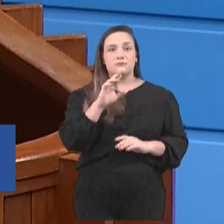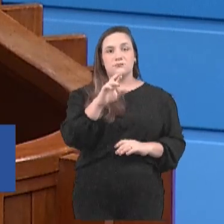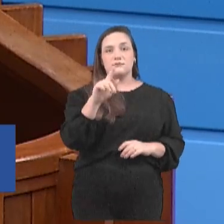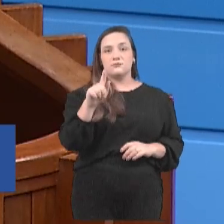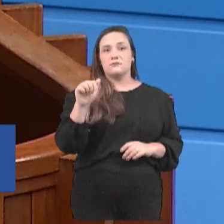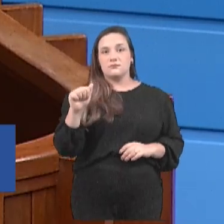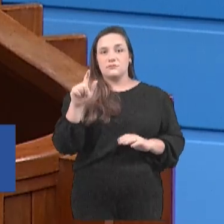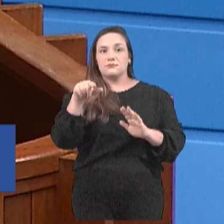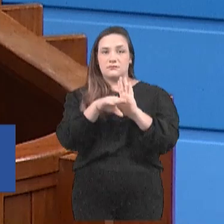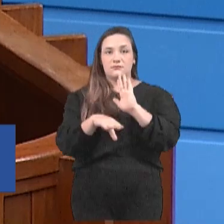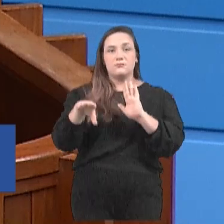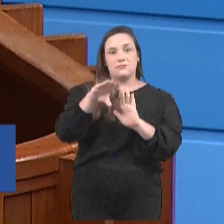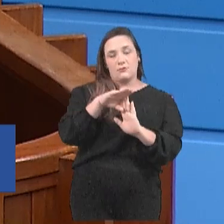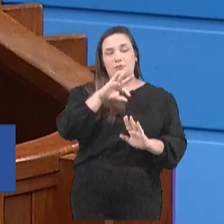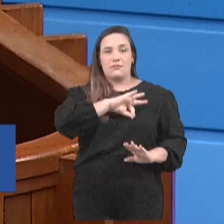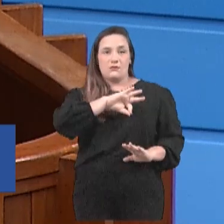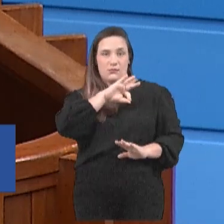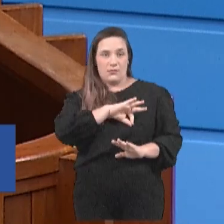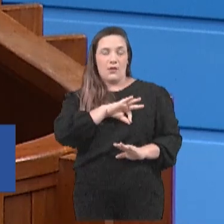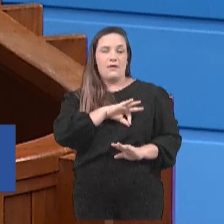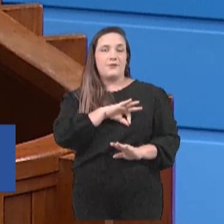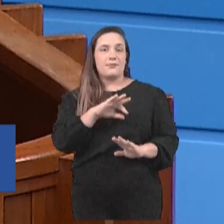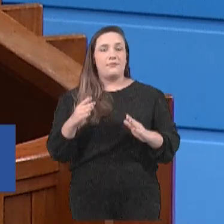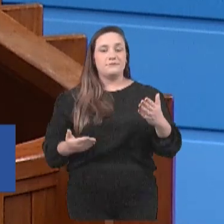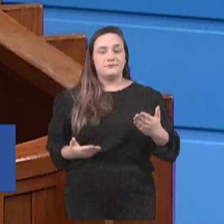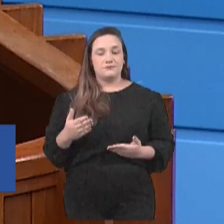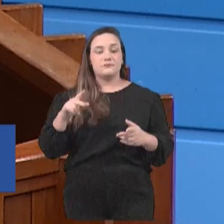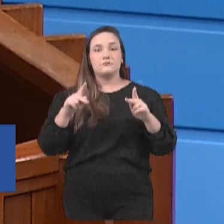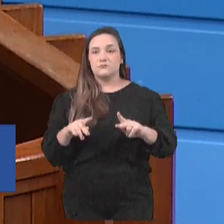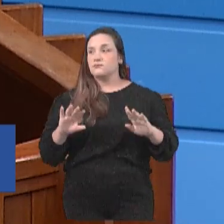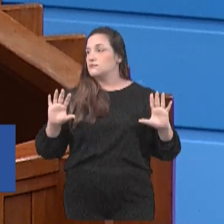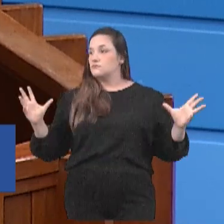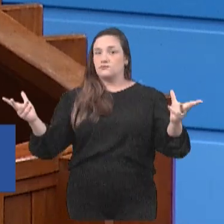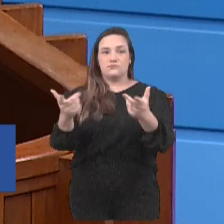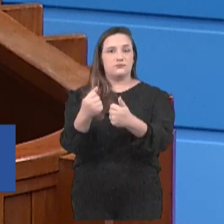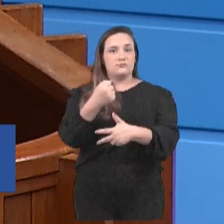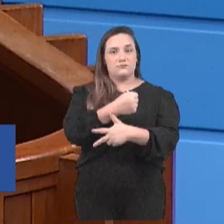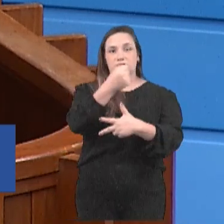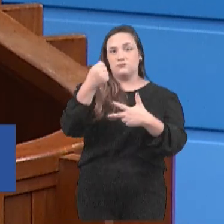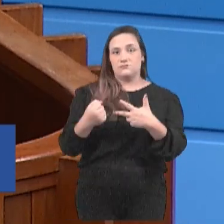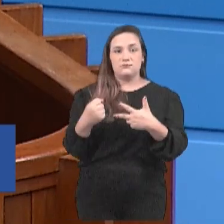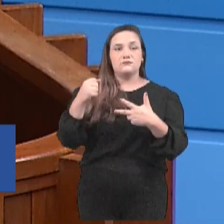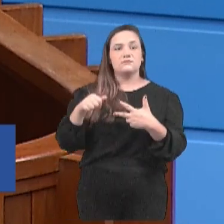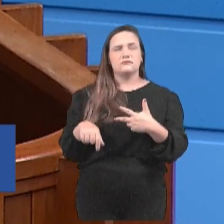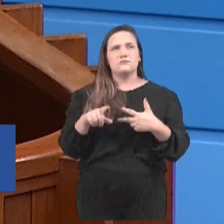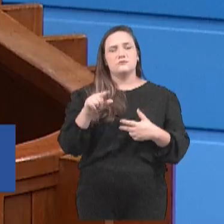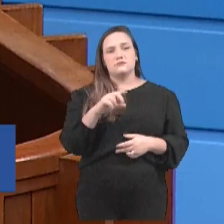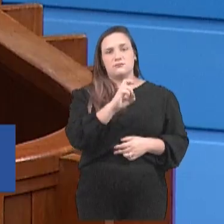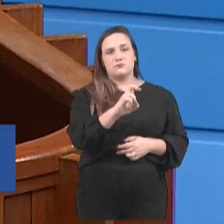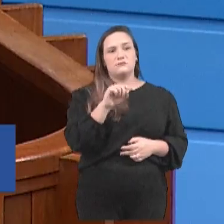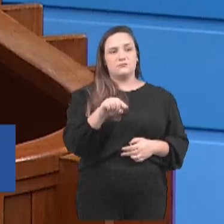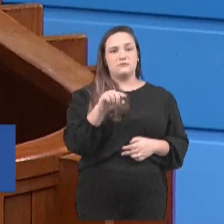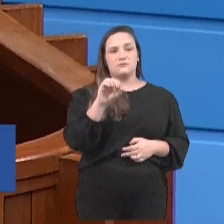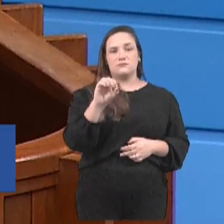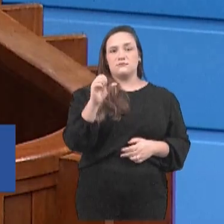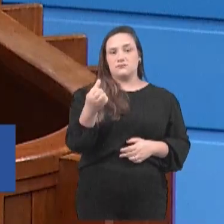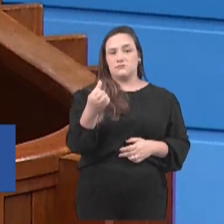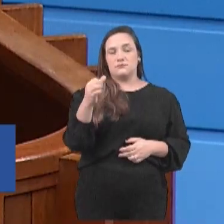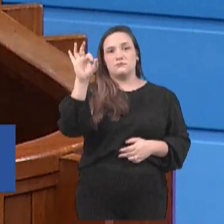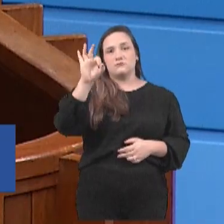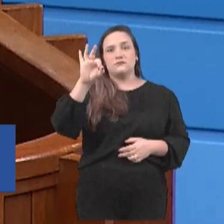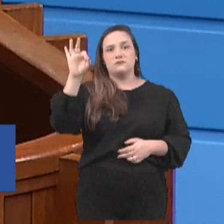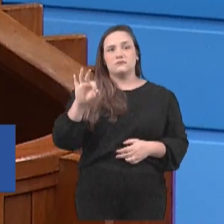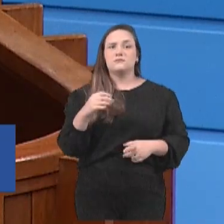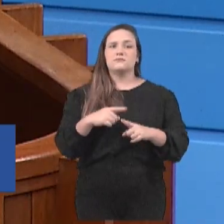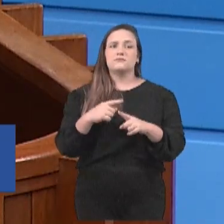relator do RGA, o reajuste salarial, a todas as categorias do Estado, de 5,06%. Por que